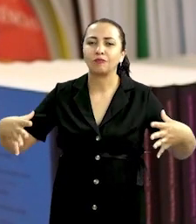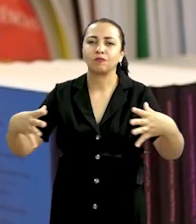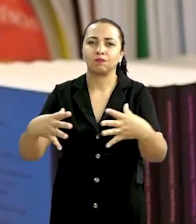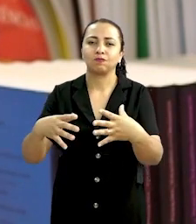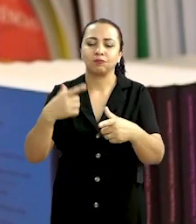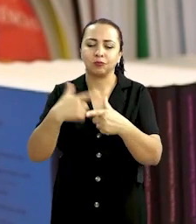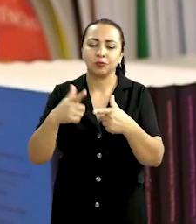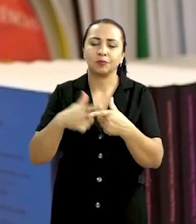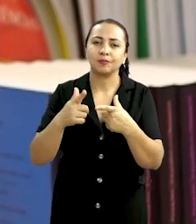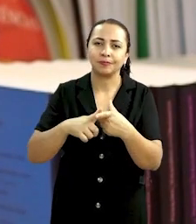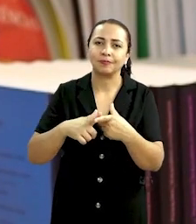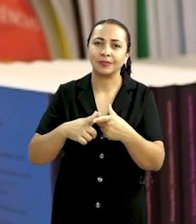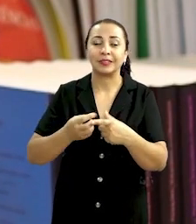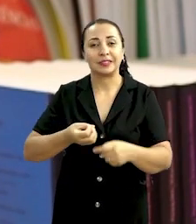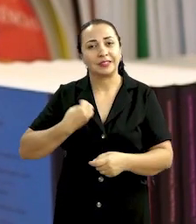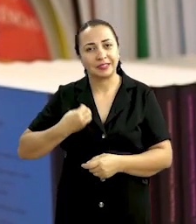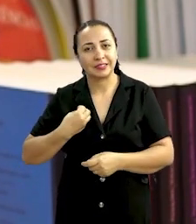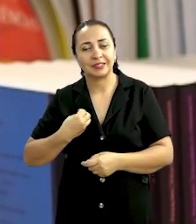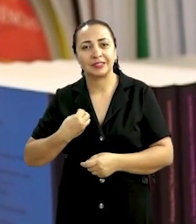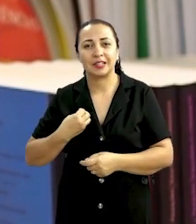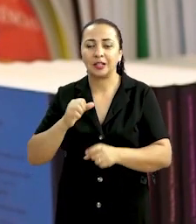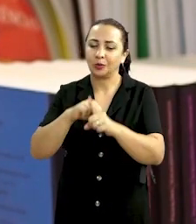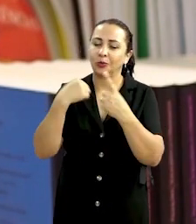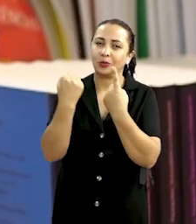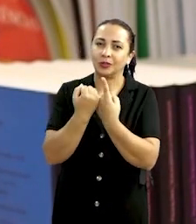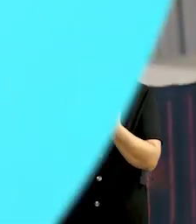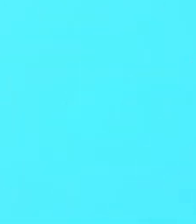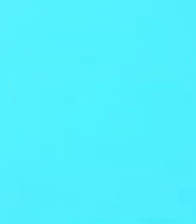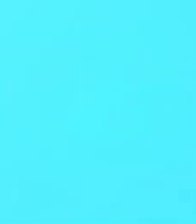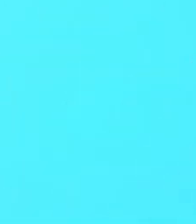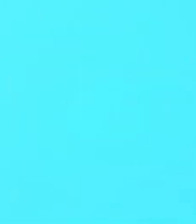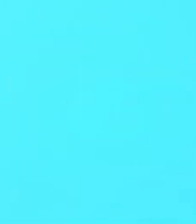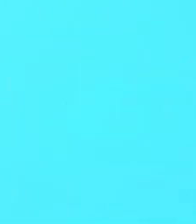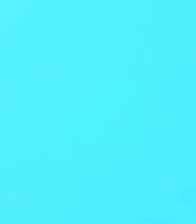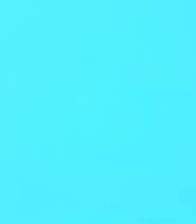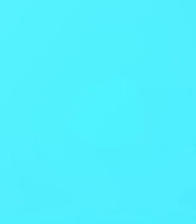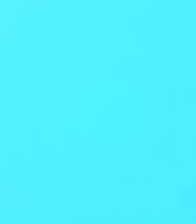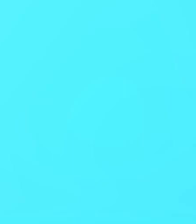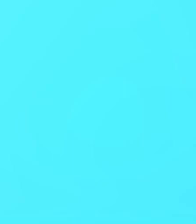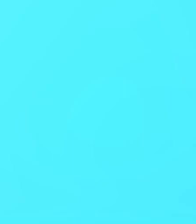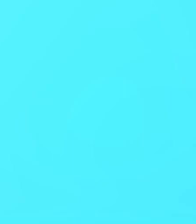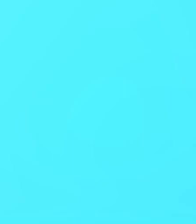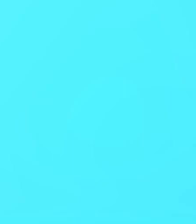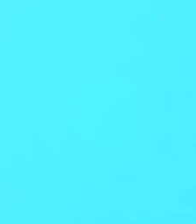dimensões todas de problemas existenciais e sociais.